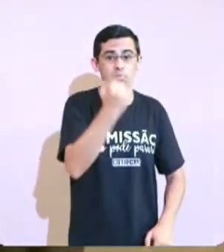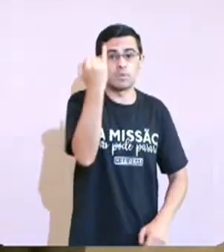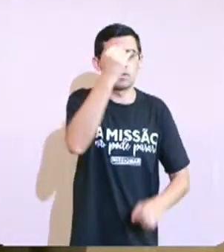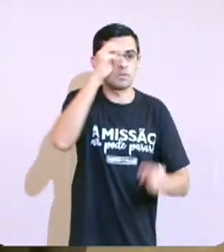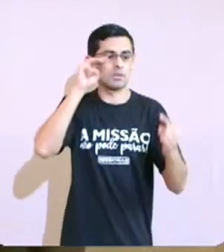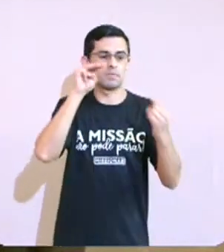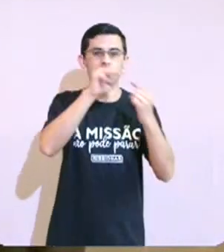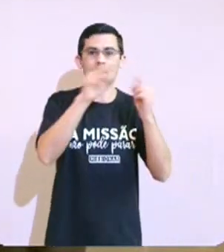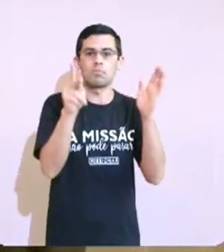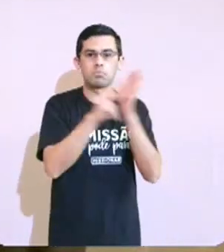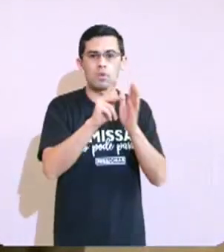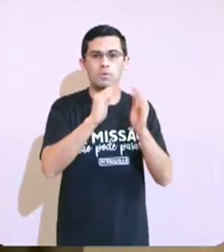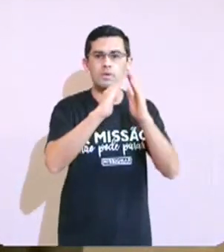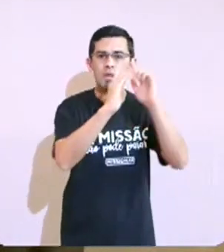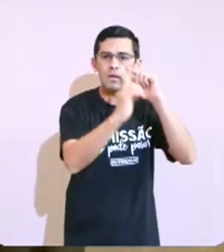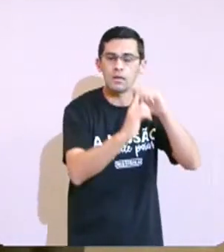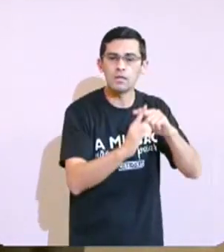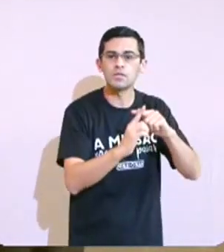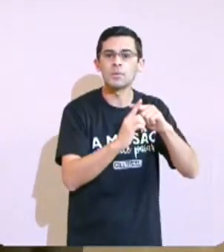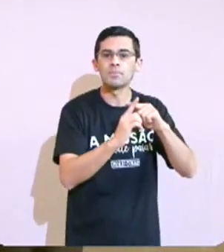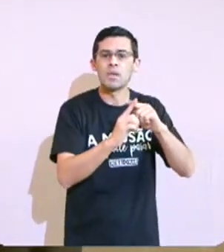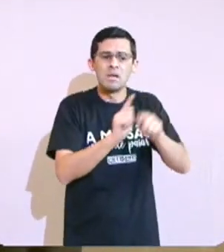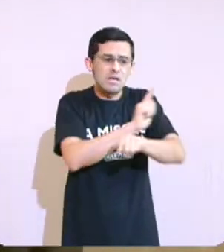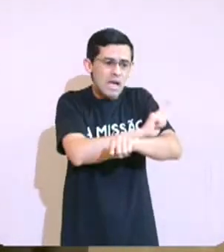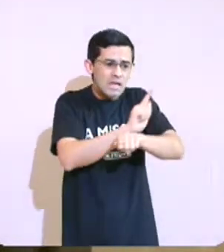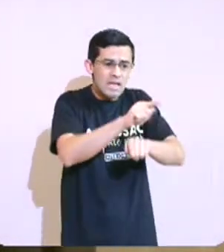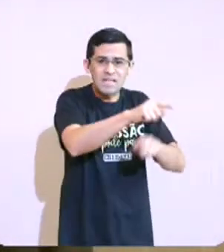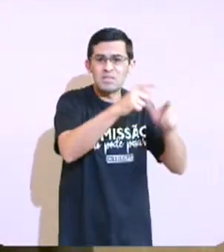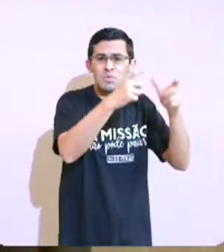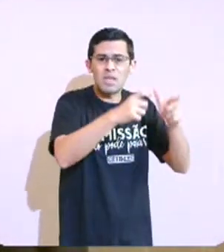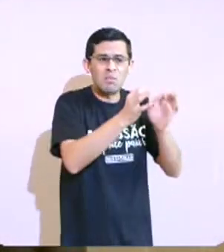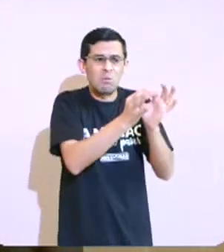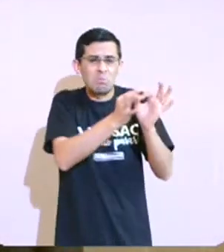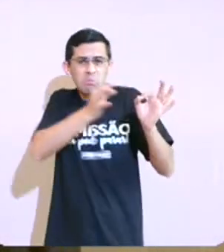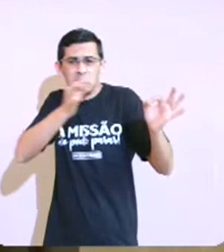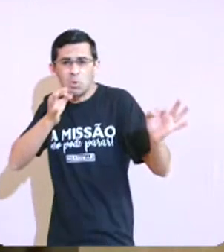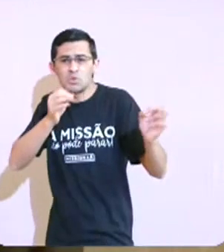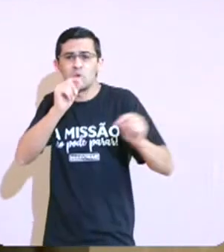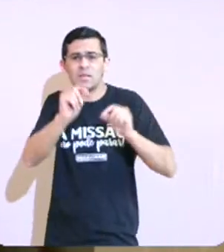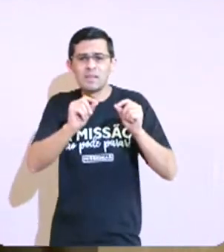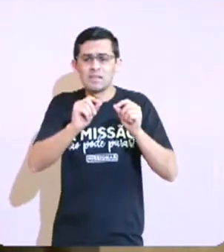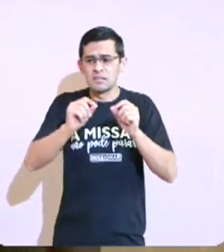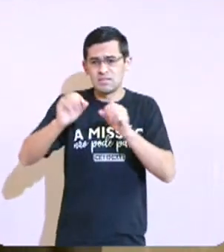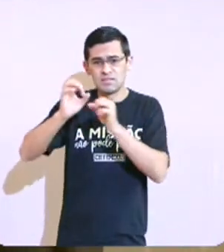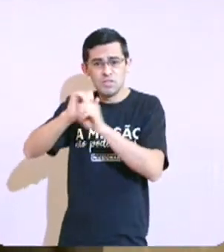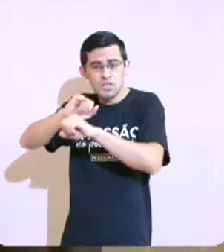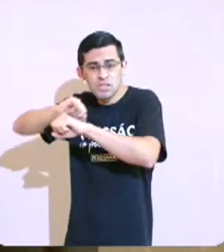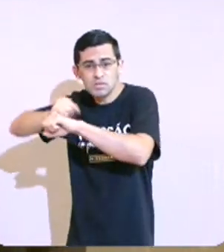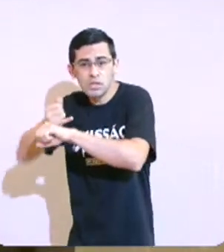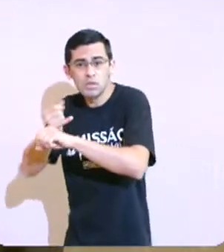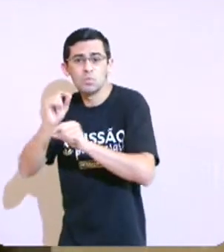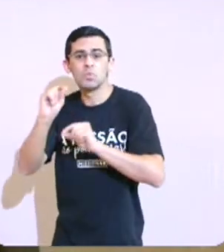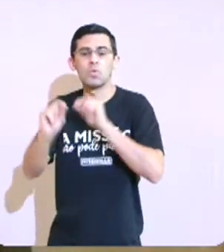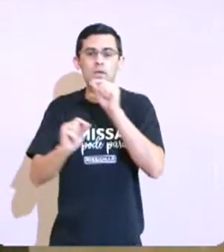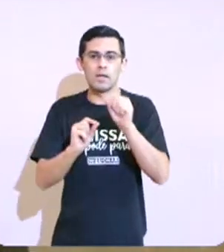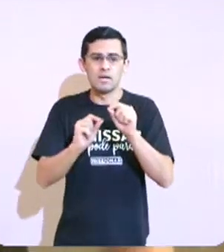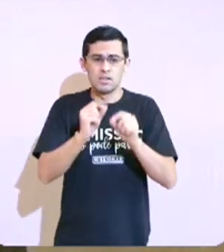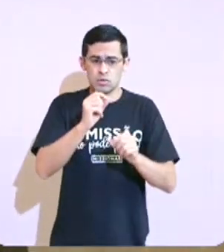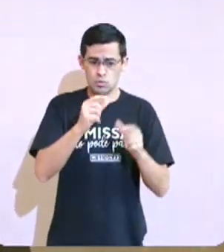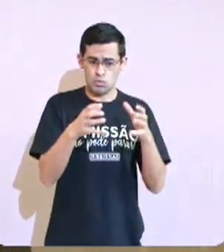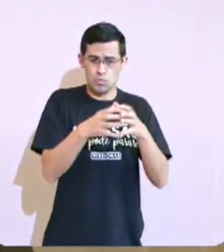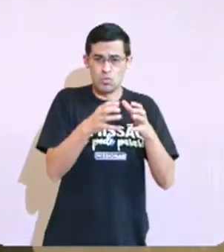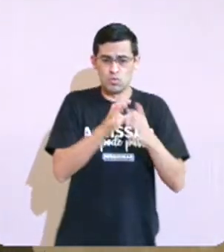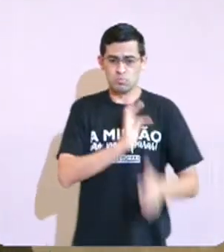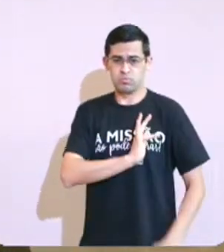igreja. Galileia era tão distante do status quo de Jerusalém que os